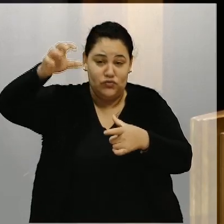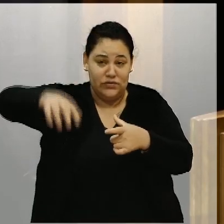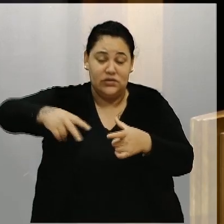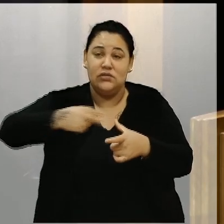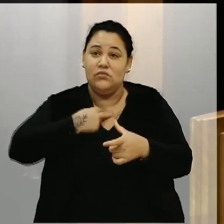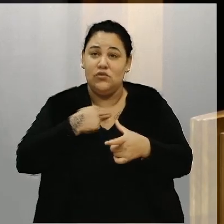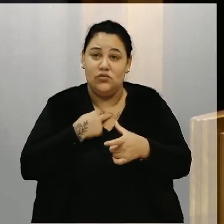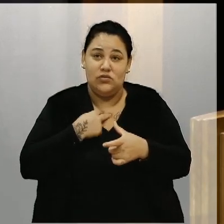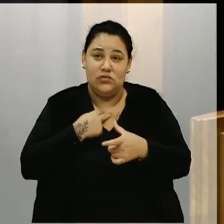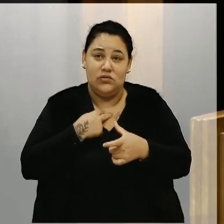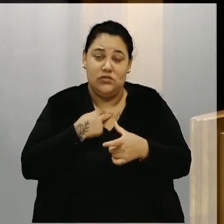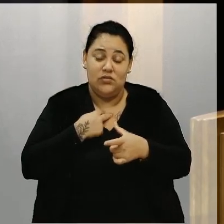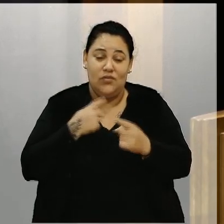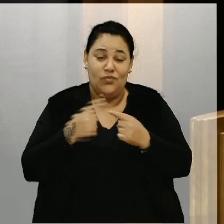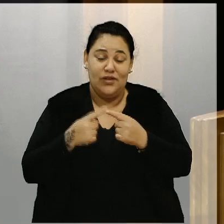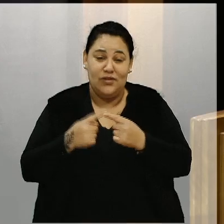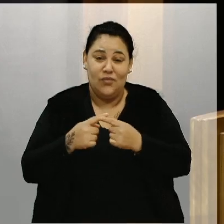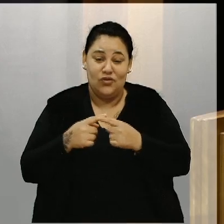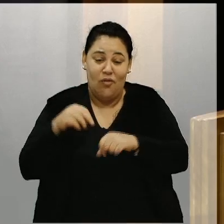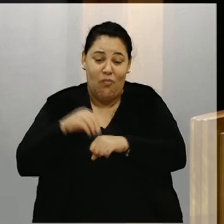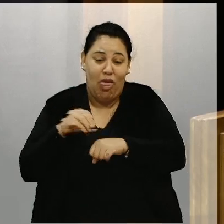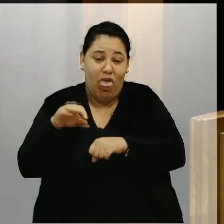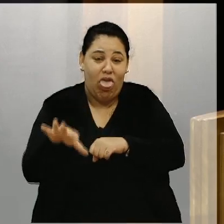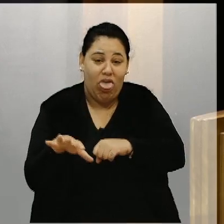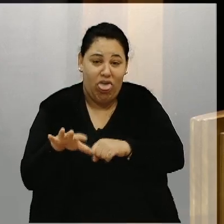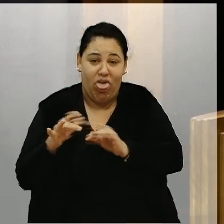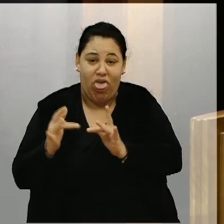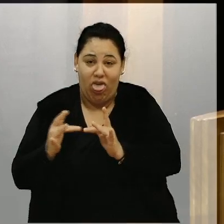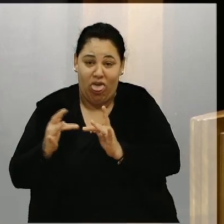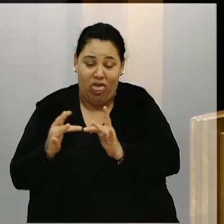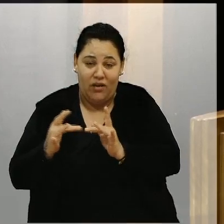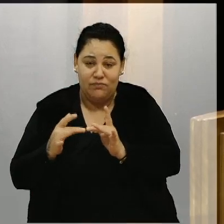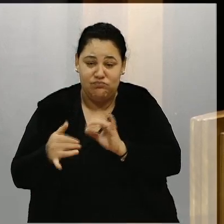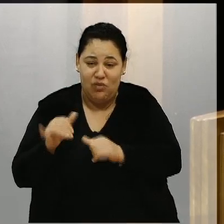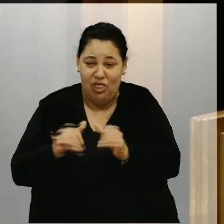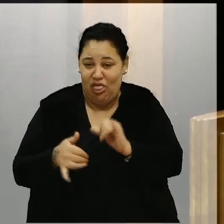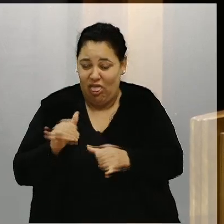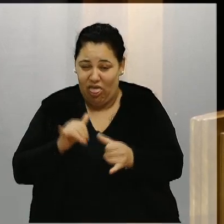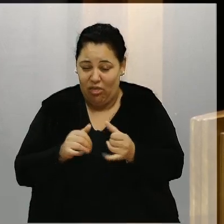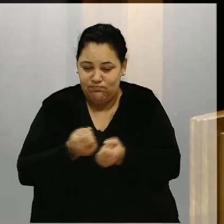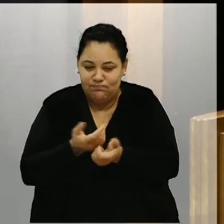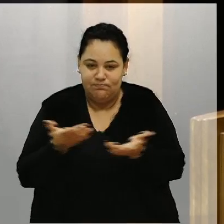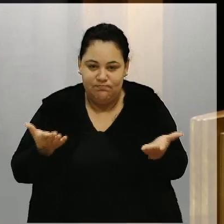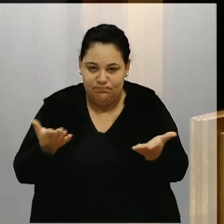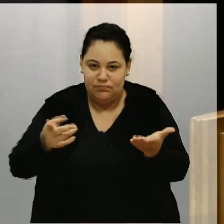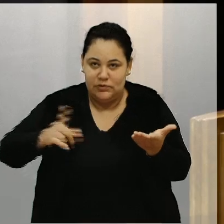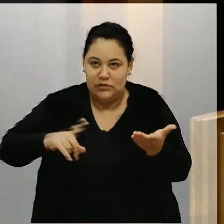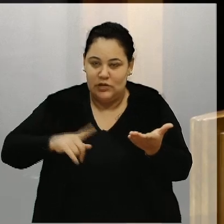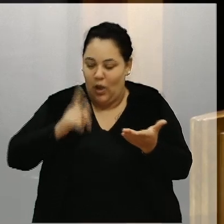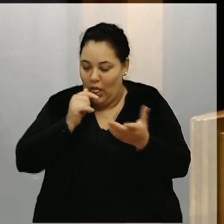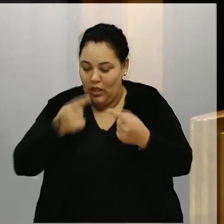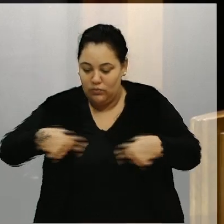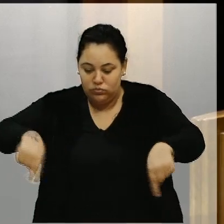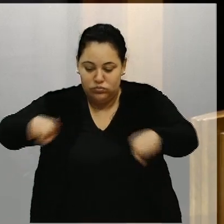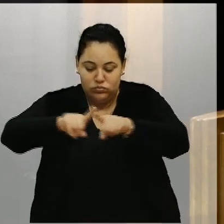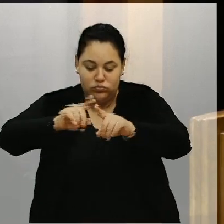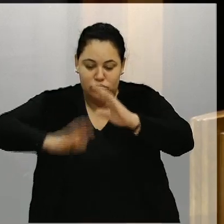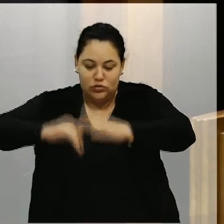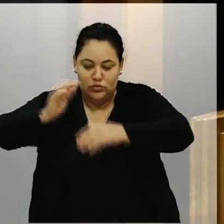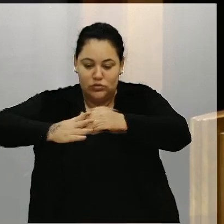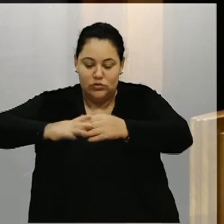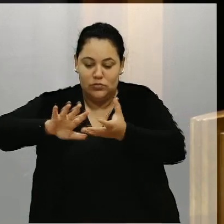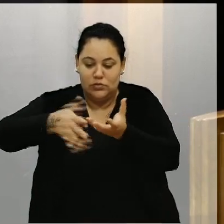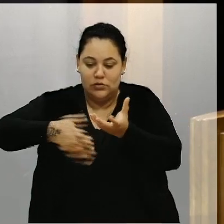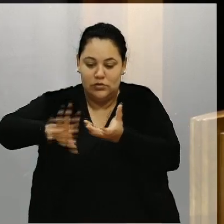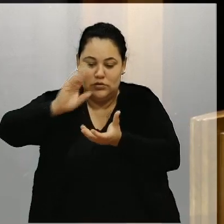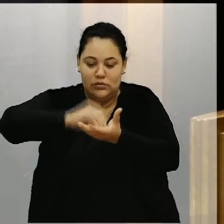entorno, para não contaminar o ambiente. Aqui tem um lago que foi construído pela Codeca para ser, digamos assim, um